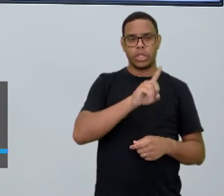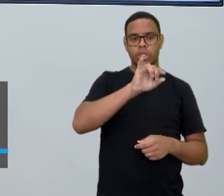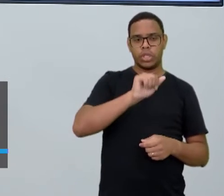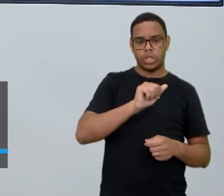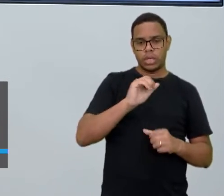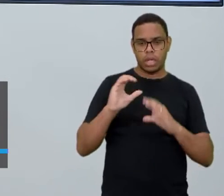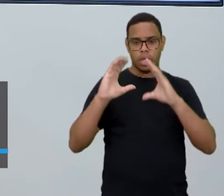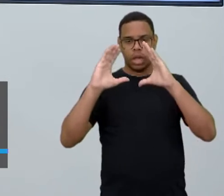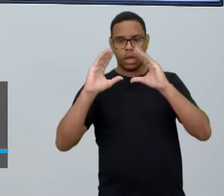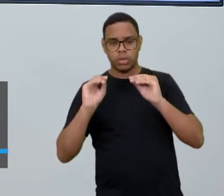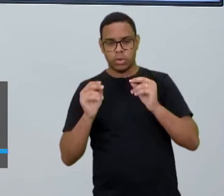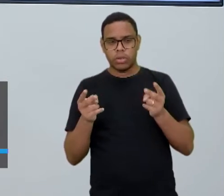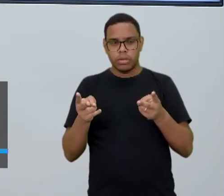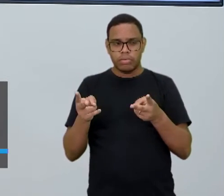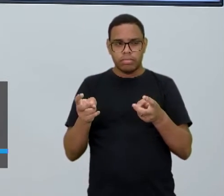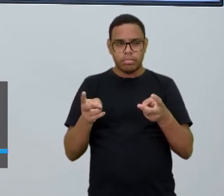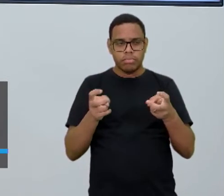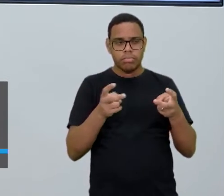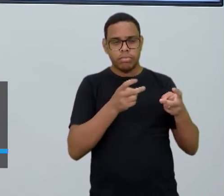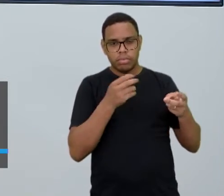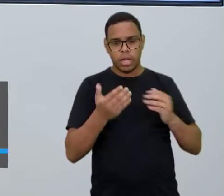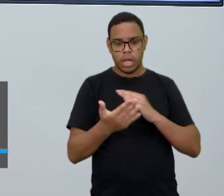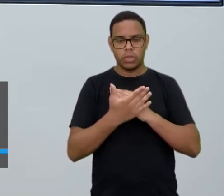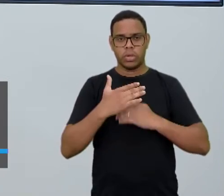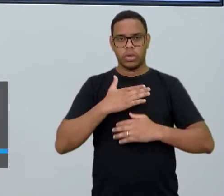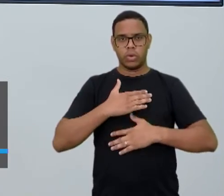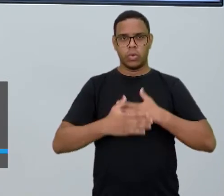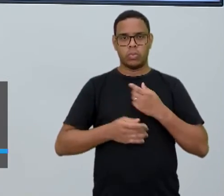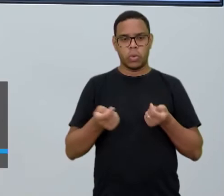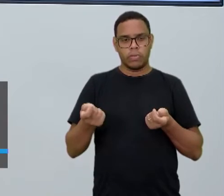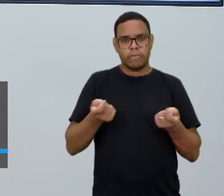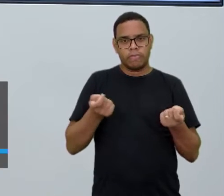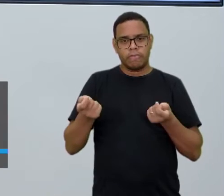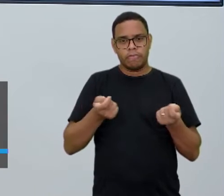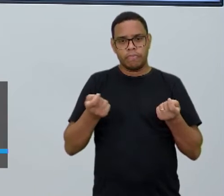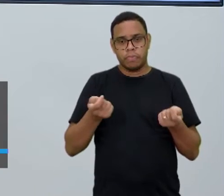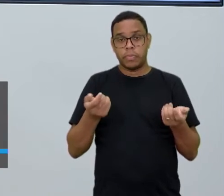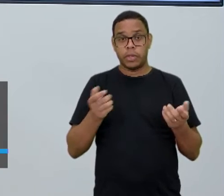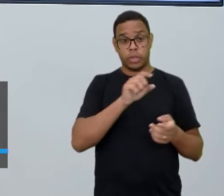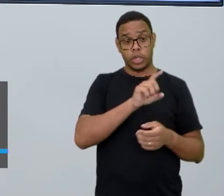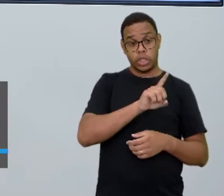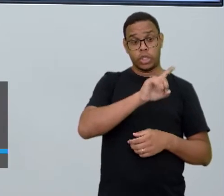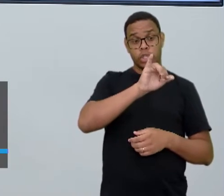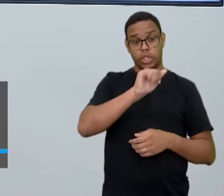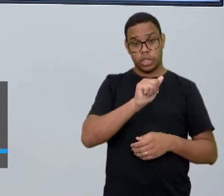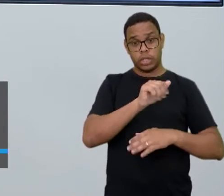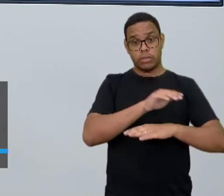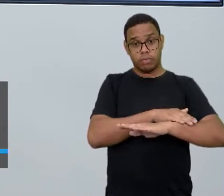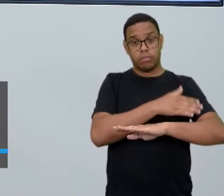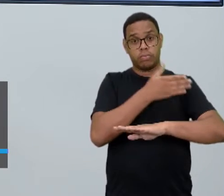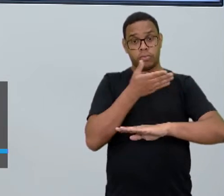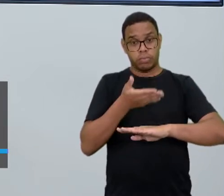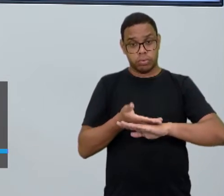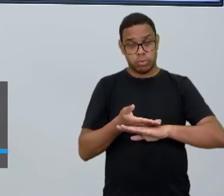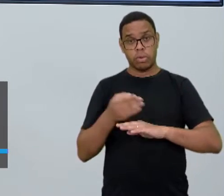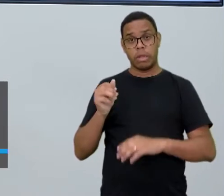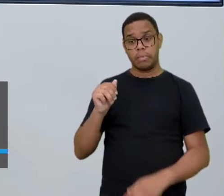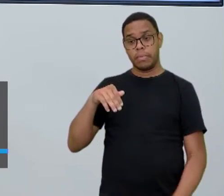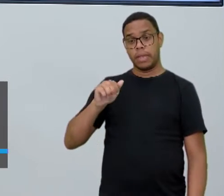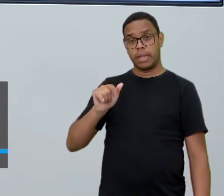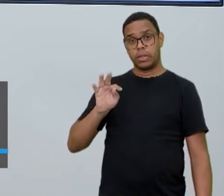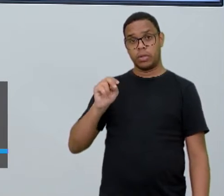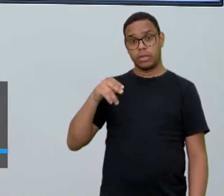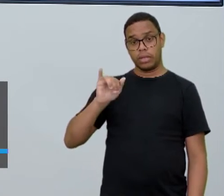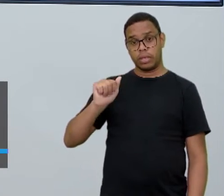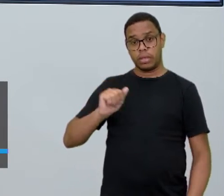nossa percepção da noite. Então, por isso que durante o dia eu não tenho a atuação da